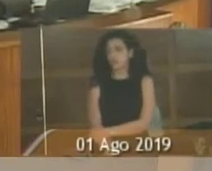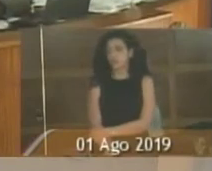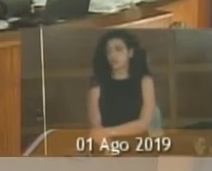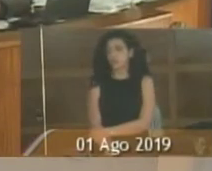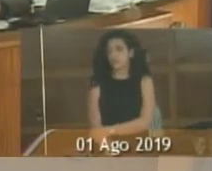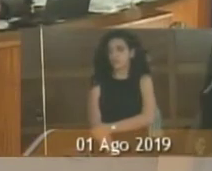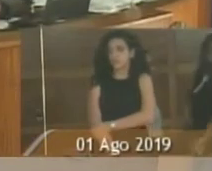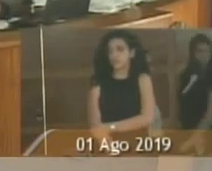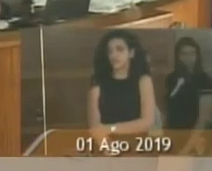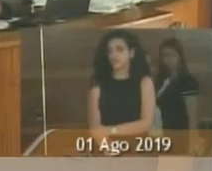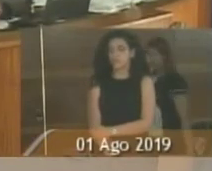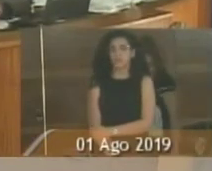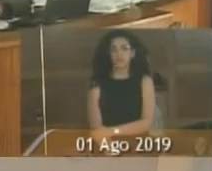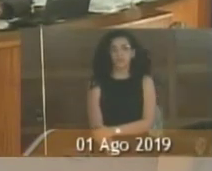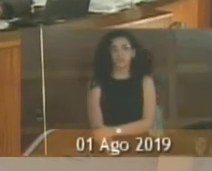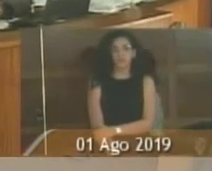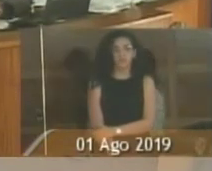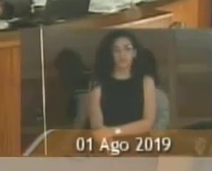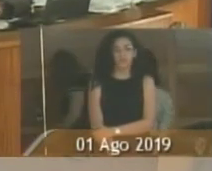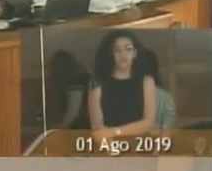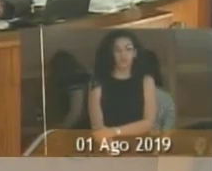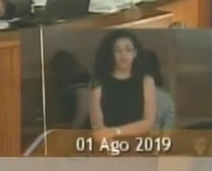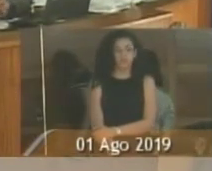Você falou por falado.